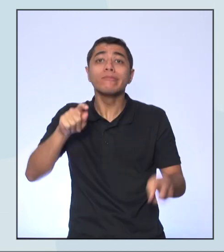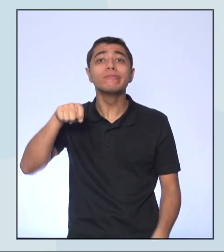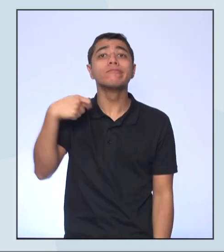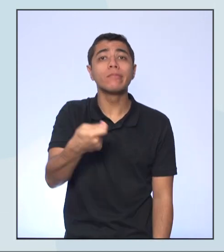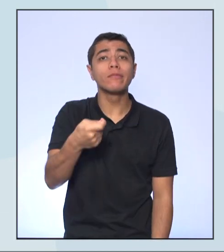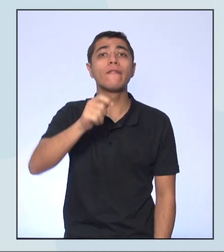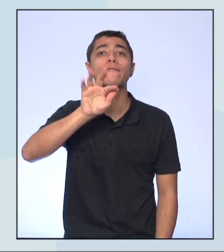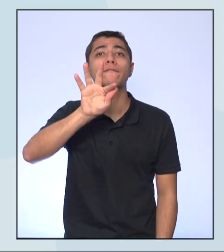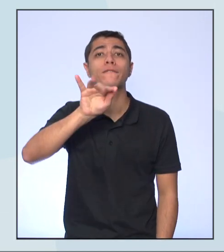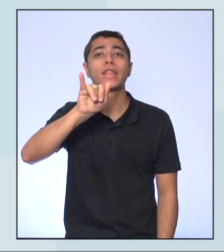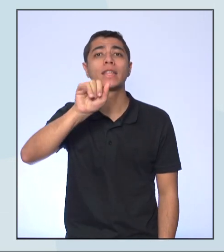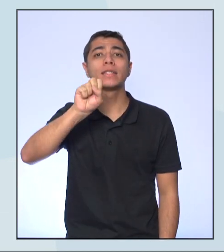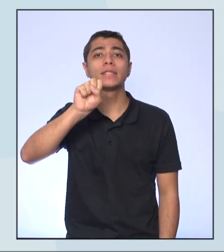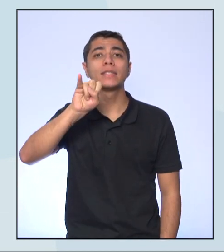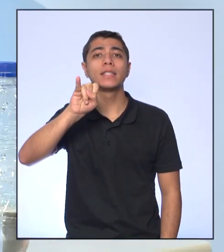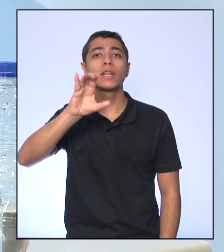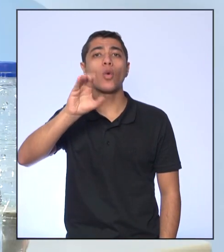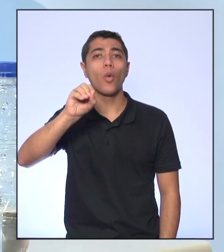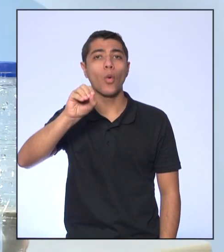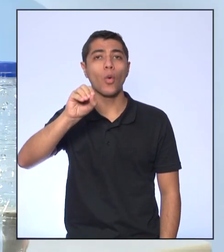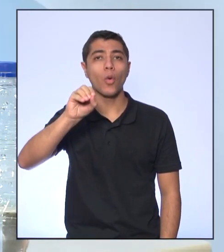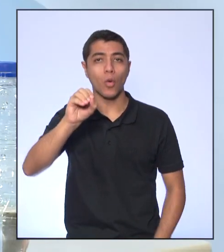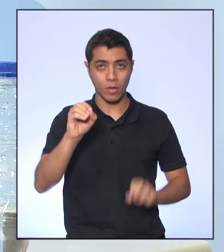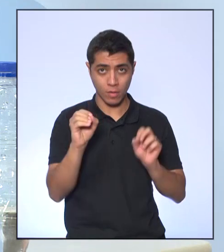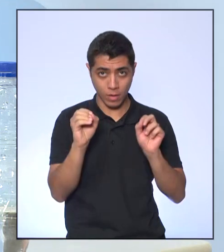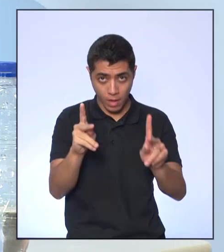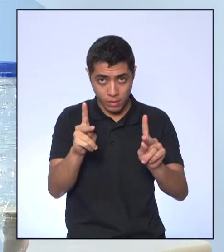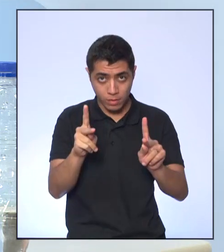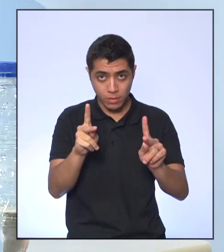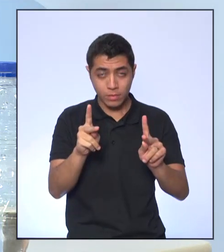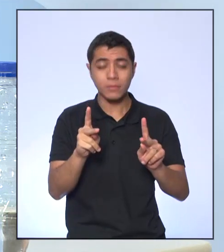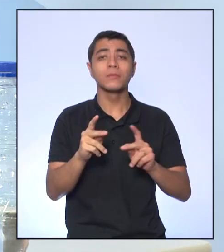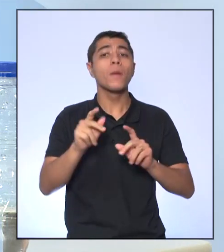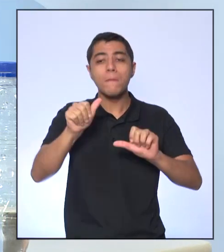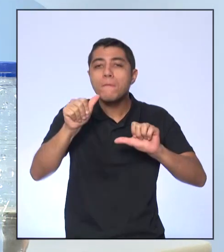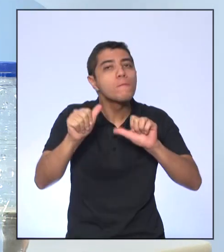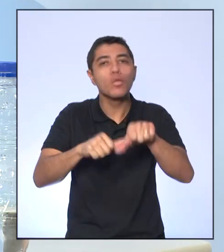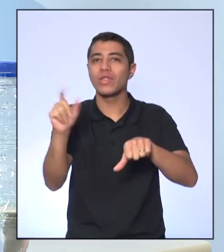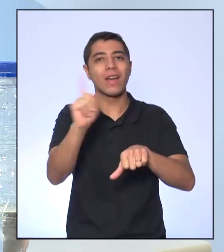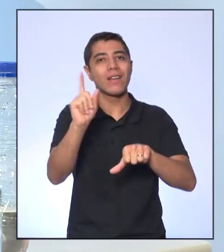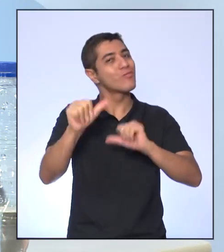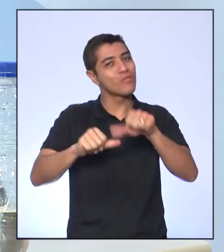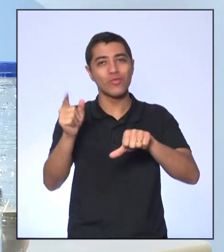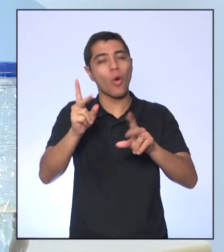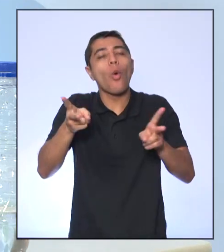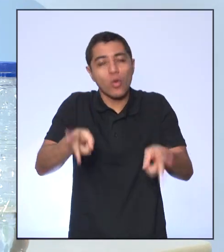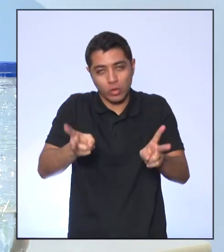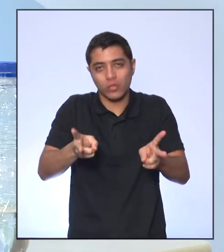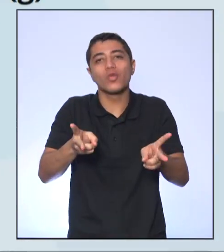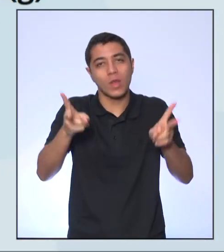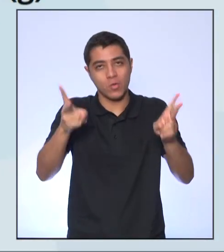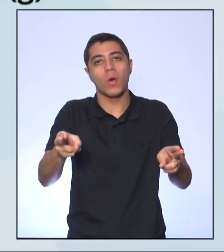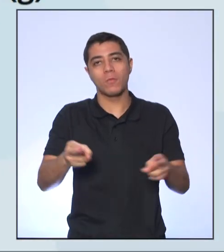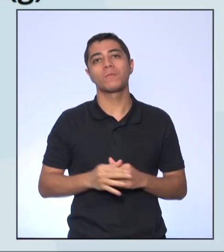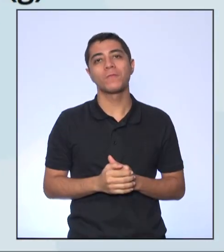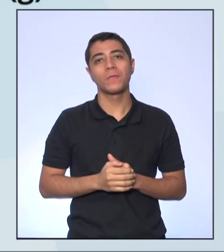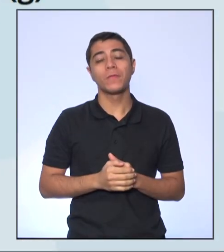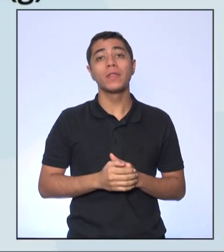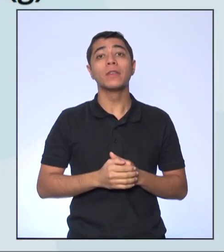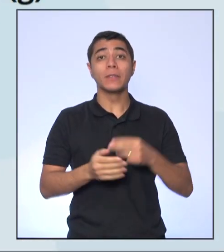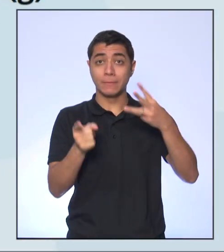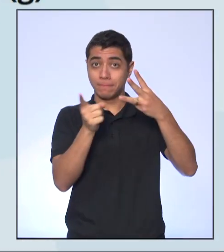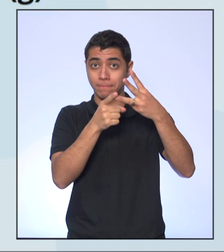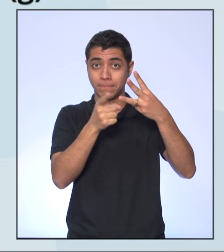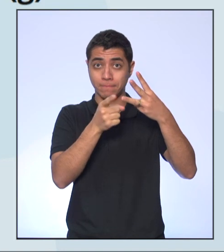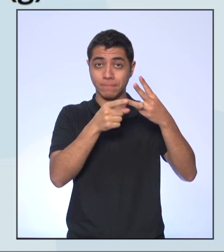a composição. Beleza? Então, ó, seguindo, terceiro aí desafio, que é a água oxigenada que sofre a